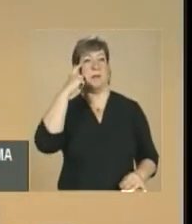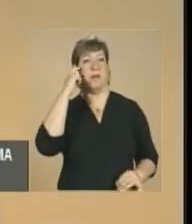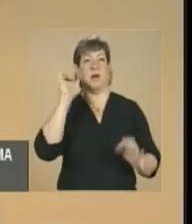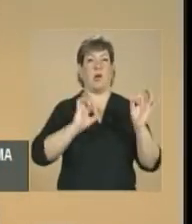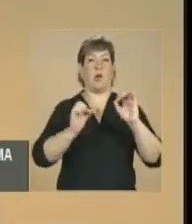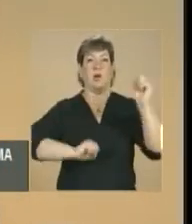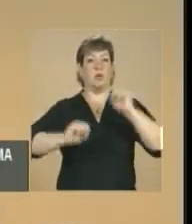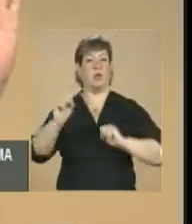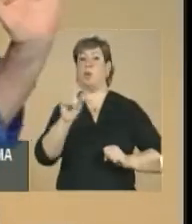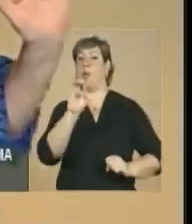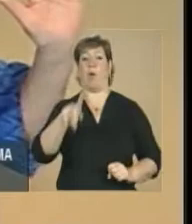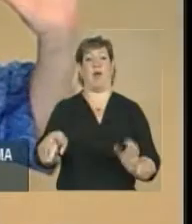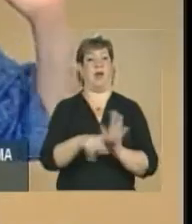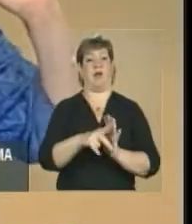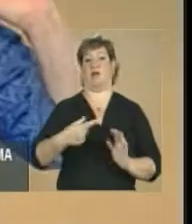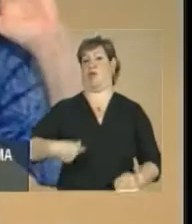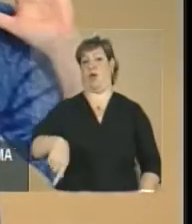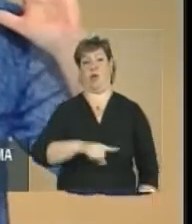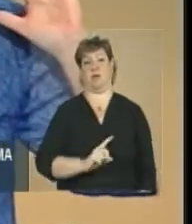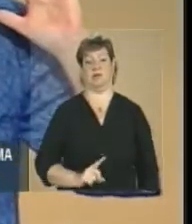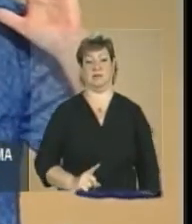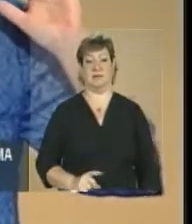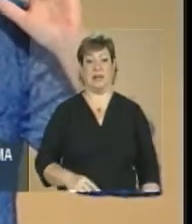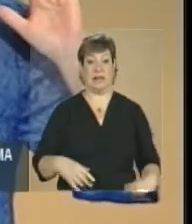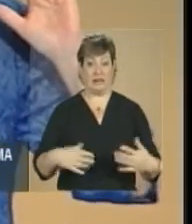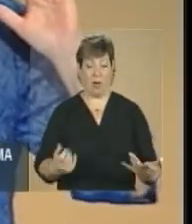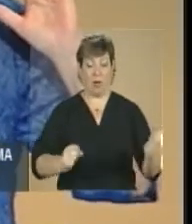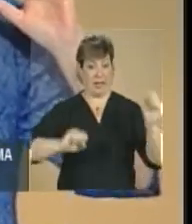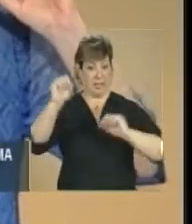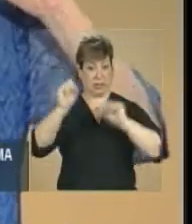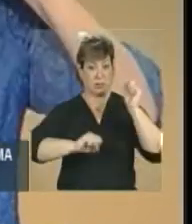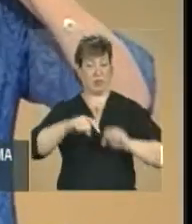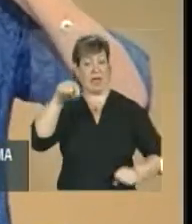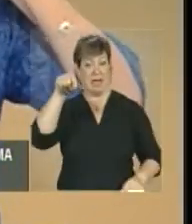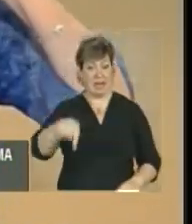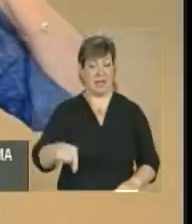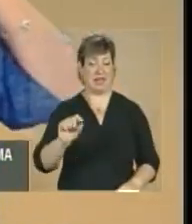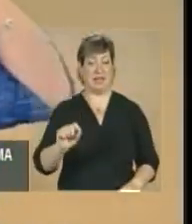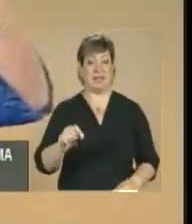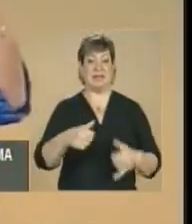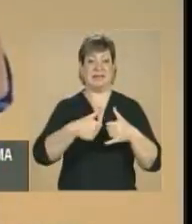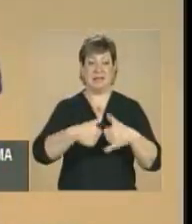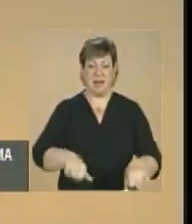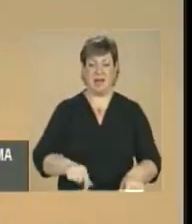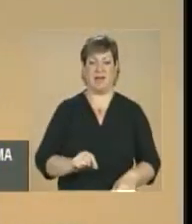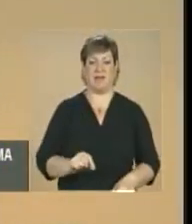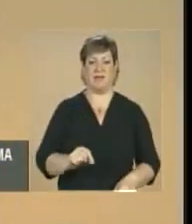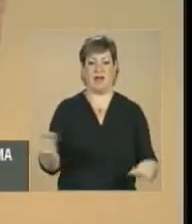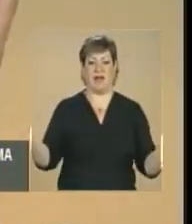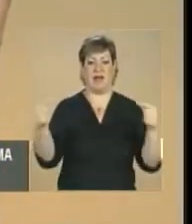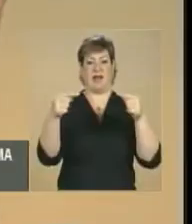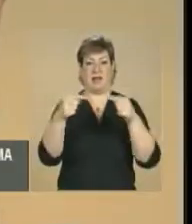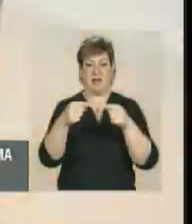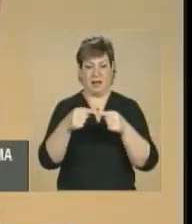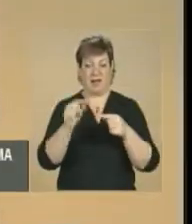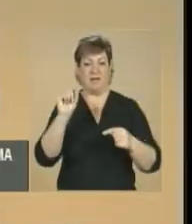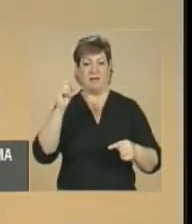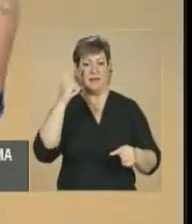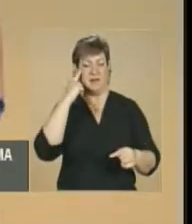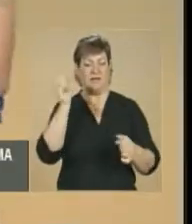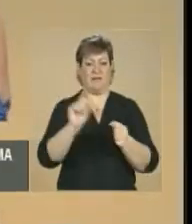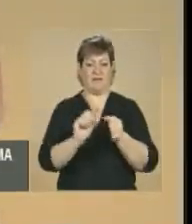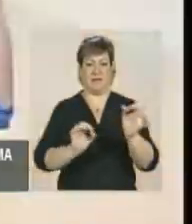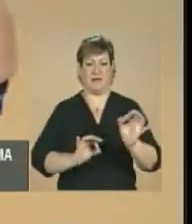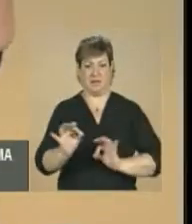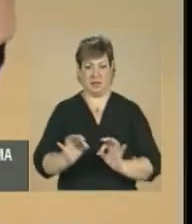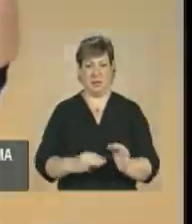nossa. A indústria a qual ele estava ligado e, portanto, a